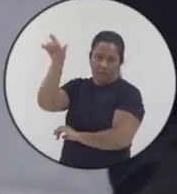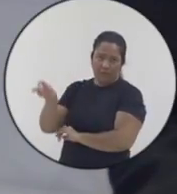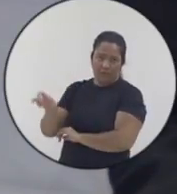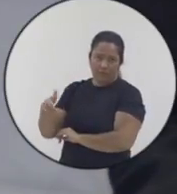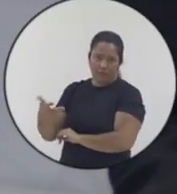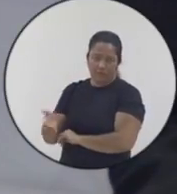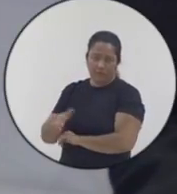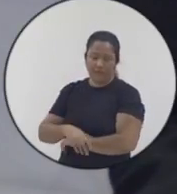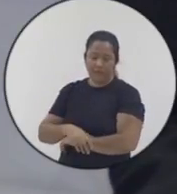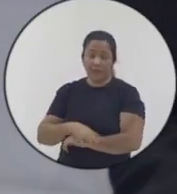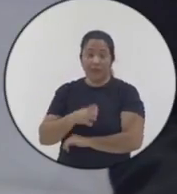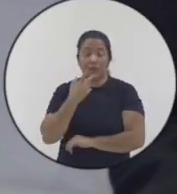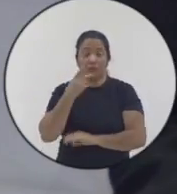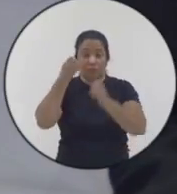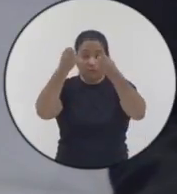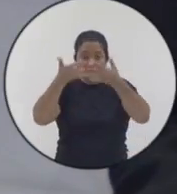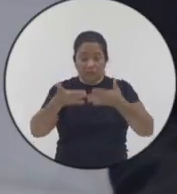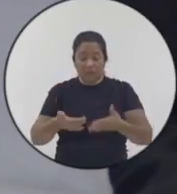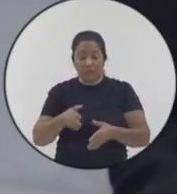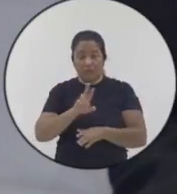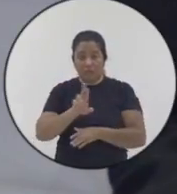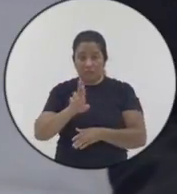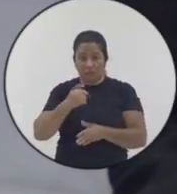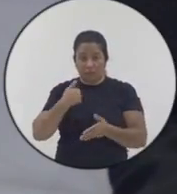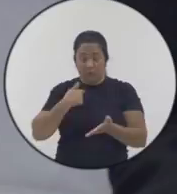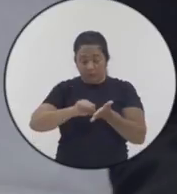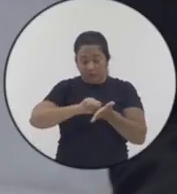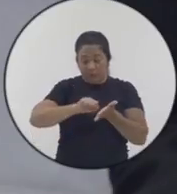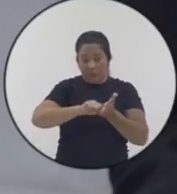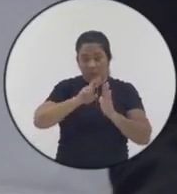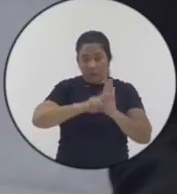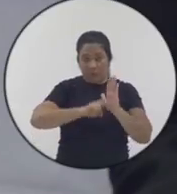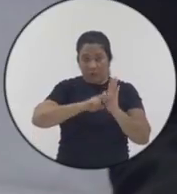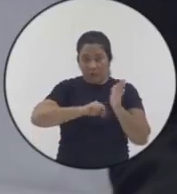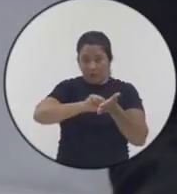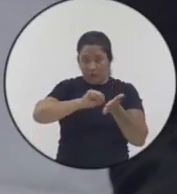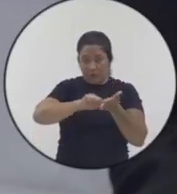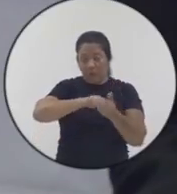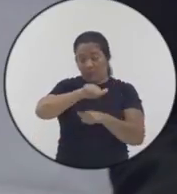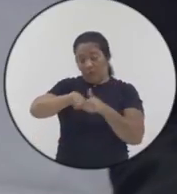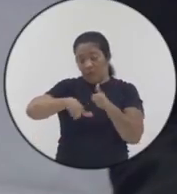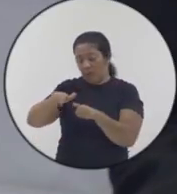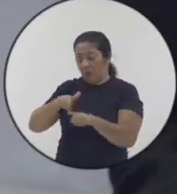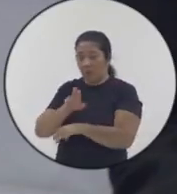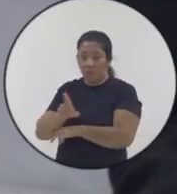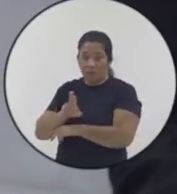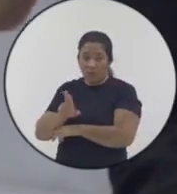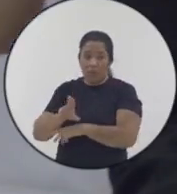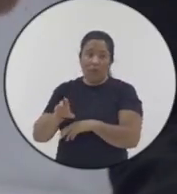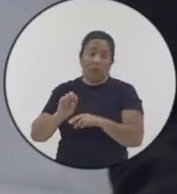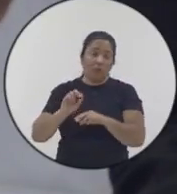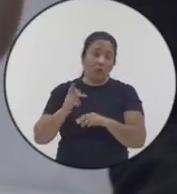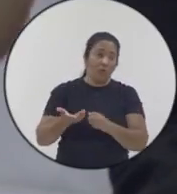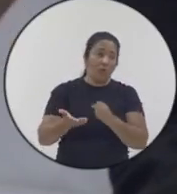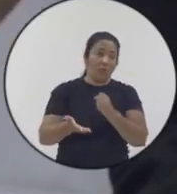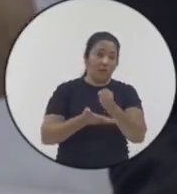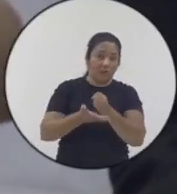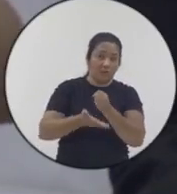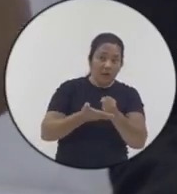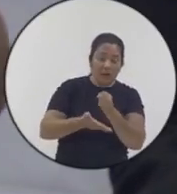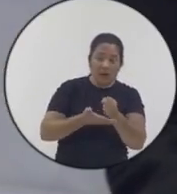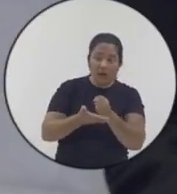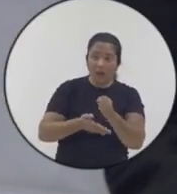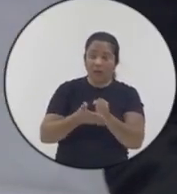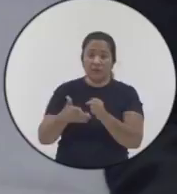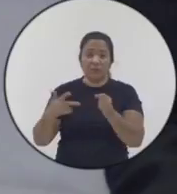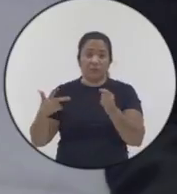muito isso do nome, porque, na verdade, os relatórios que a gente faz são para retificação do nome ou para subsidiar, por exemplo, cirurgias